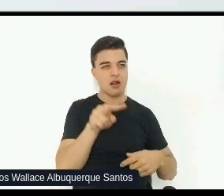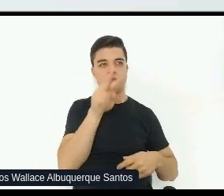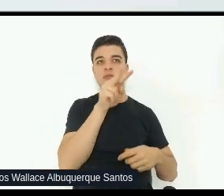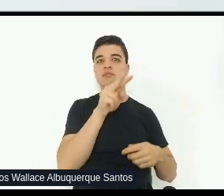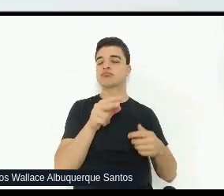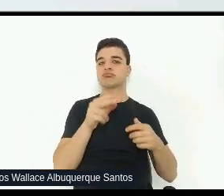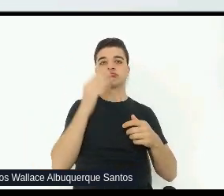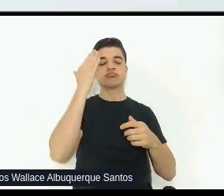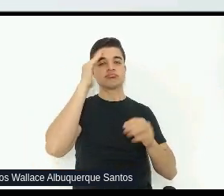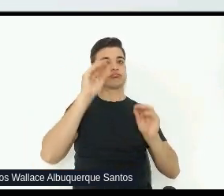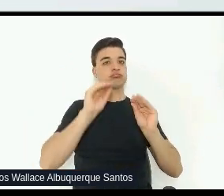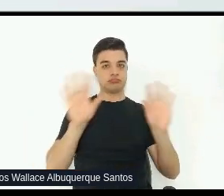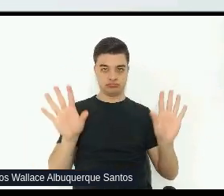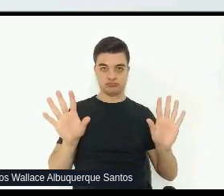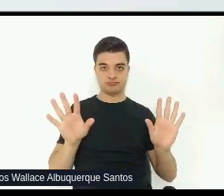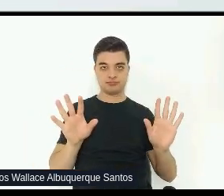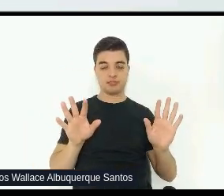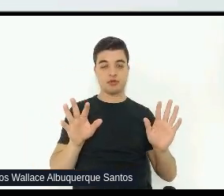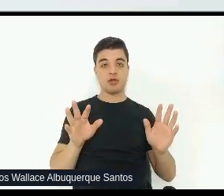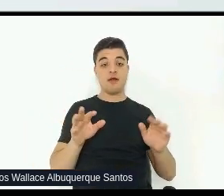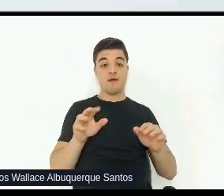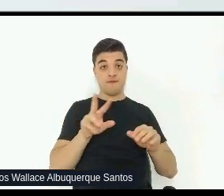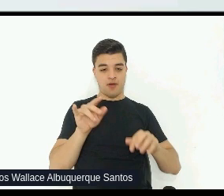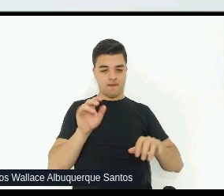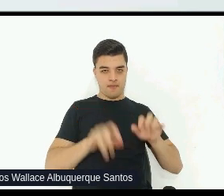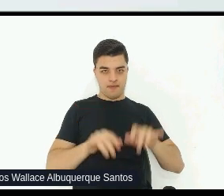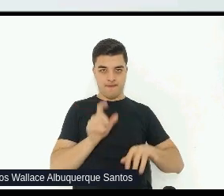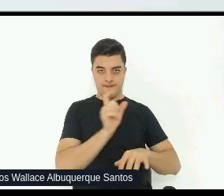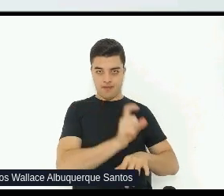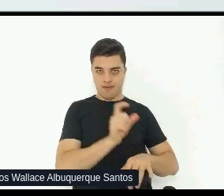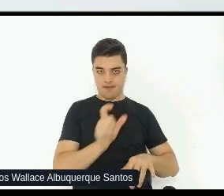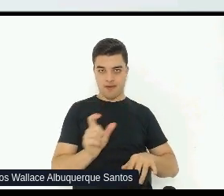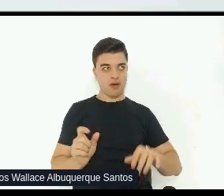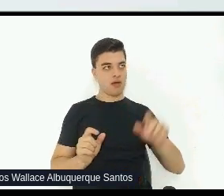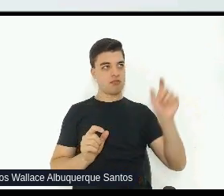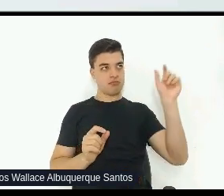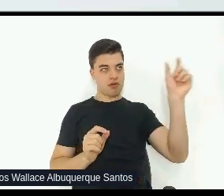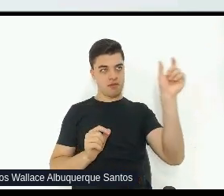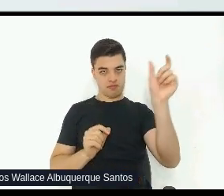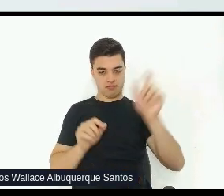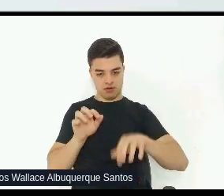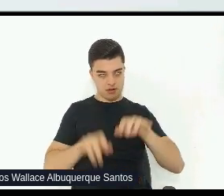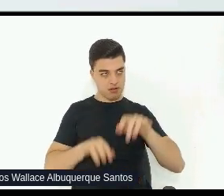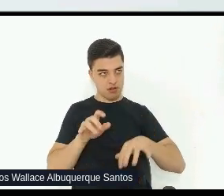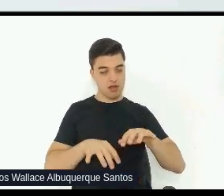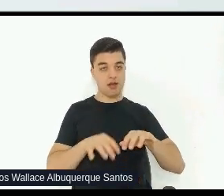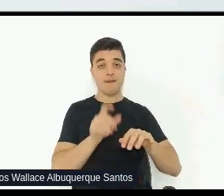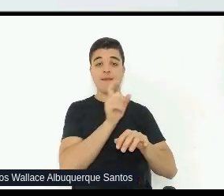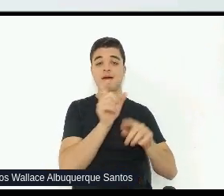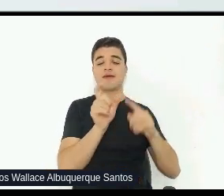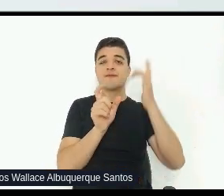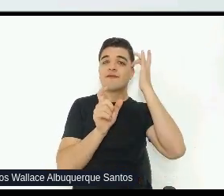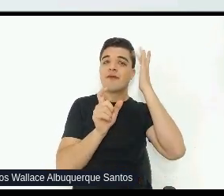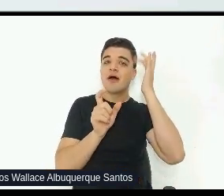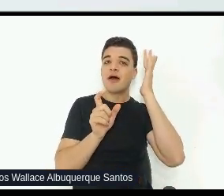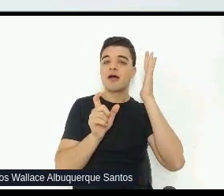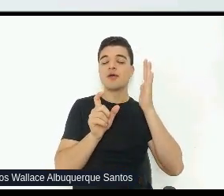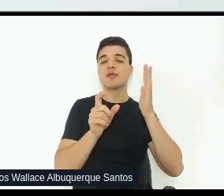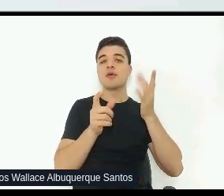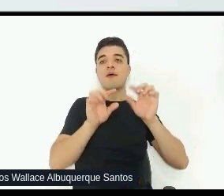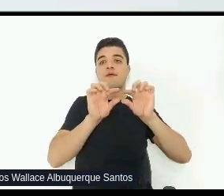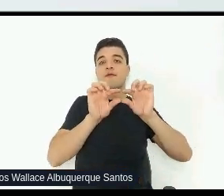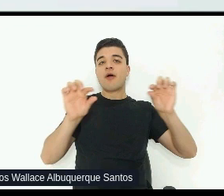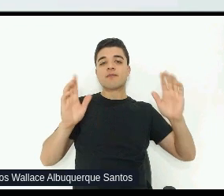escrever, sempre que a gente for escrever, a gente tem que pensar em palavras fáceis, em frases curtas. E se a gente precisa